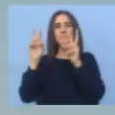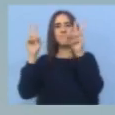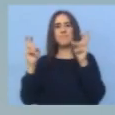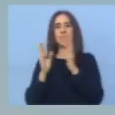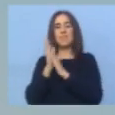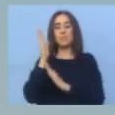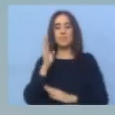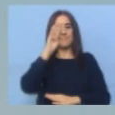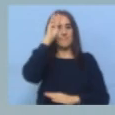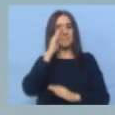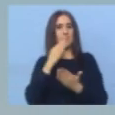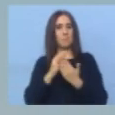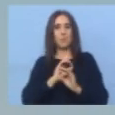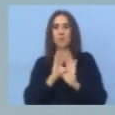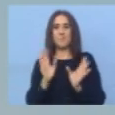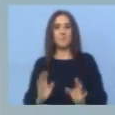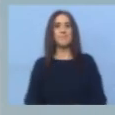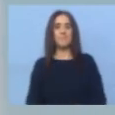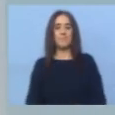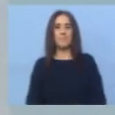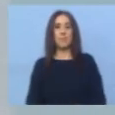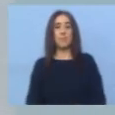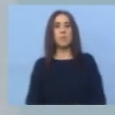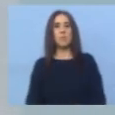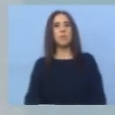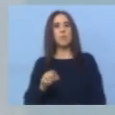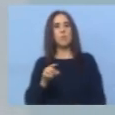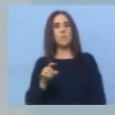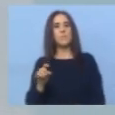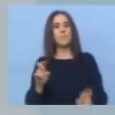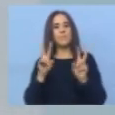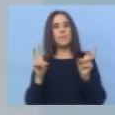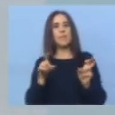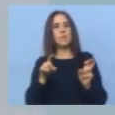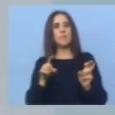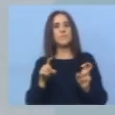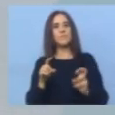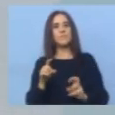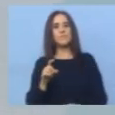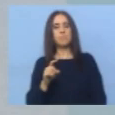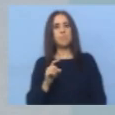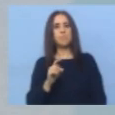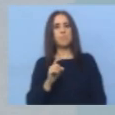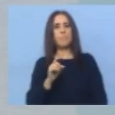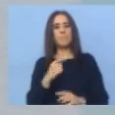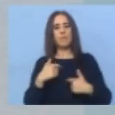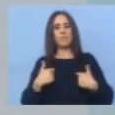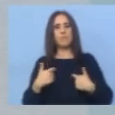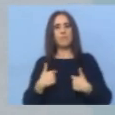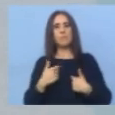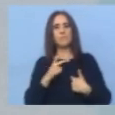claro. E eu também, neste episódio do Abraão, que vai lá para o Monte Moriá com o